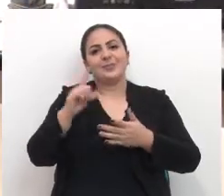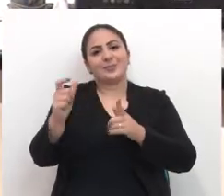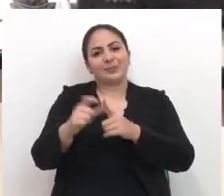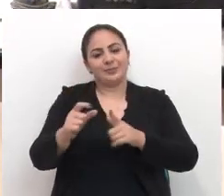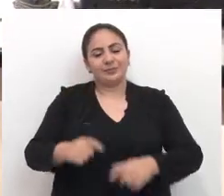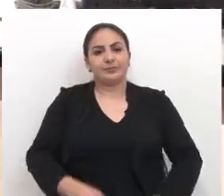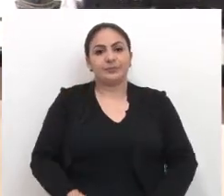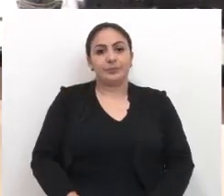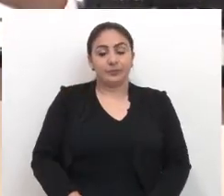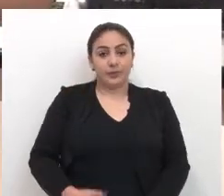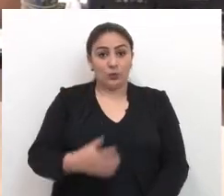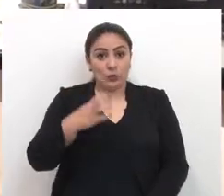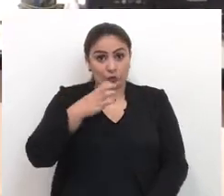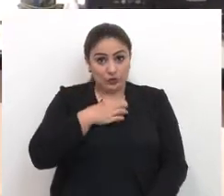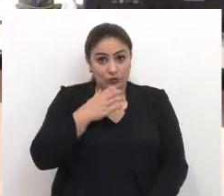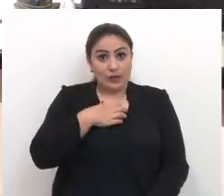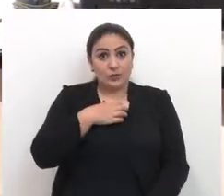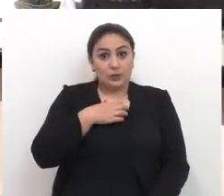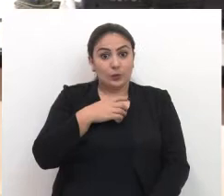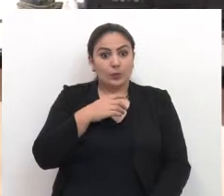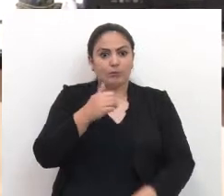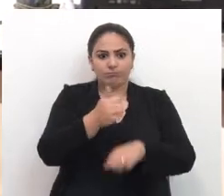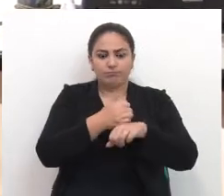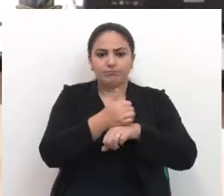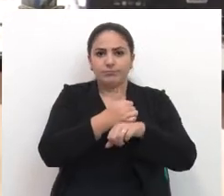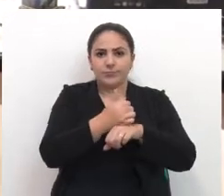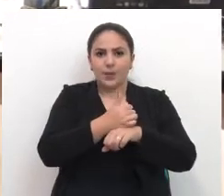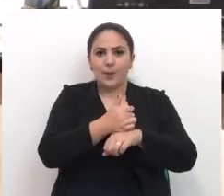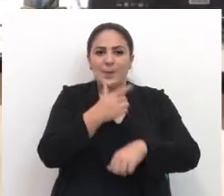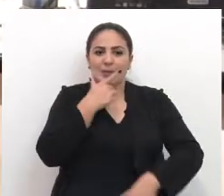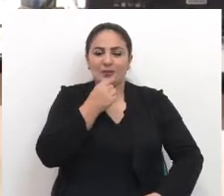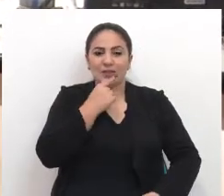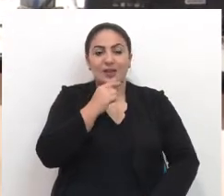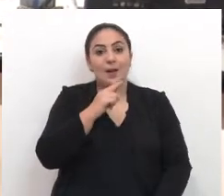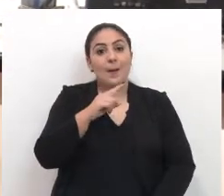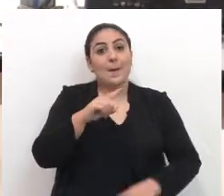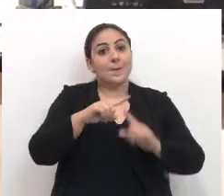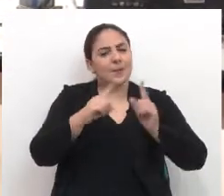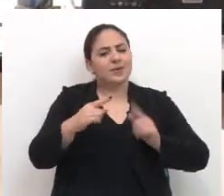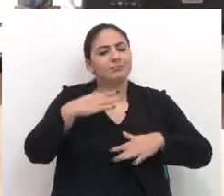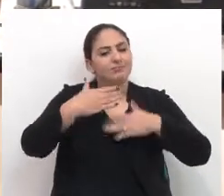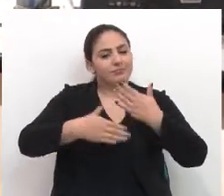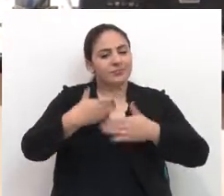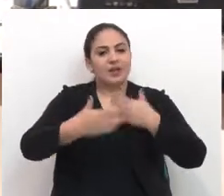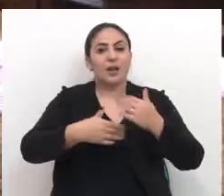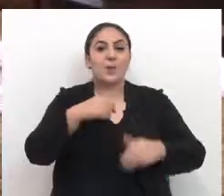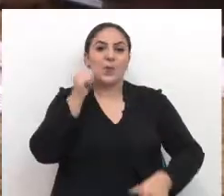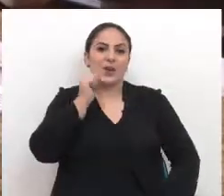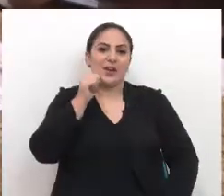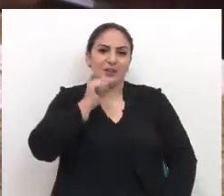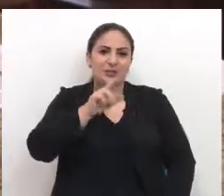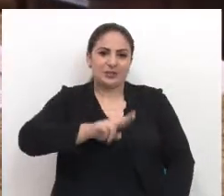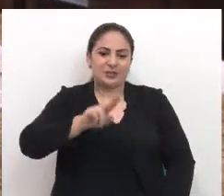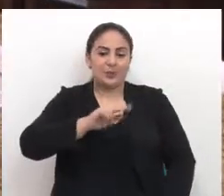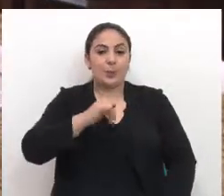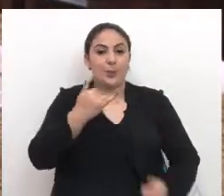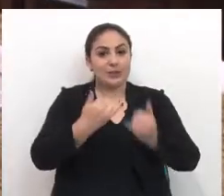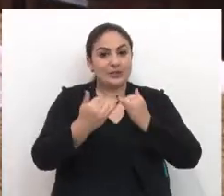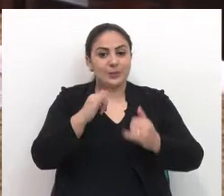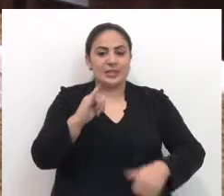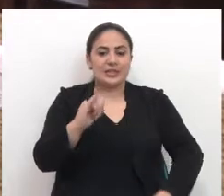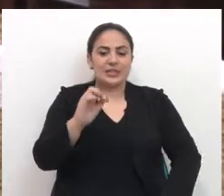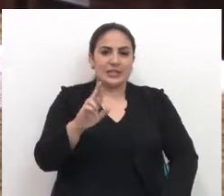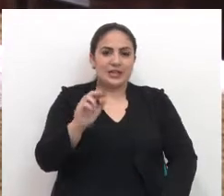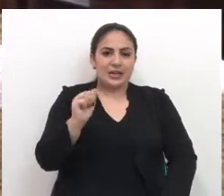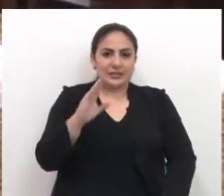profissão tradicionalmente masculina, mas que aos poucos está sendo ocupada por mulheres. Iracema, por